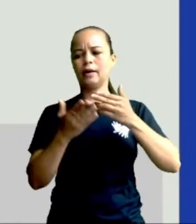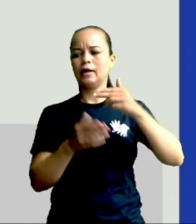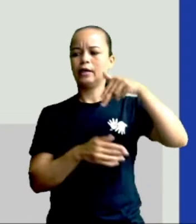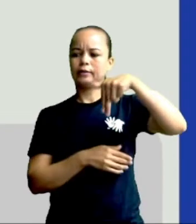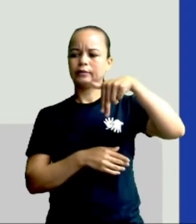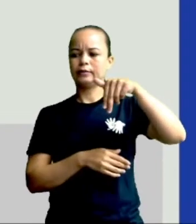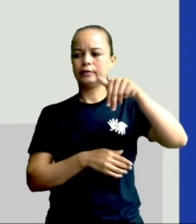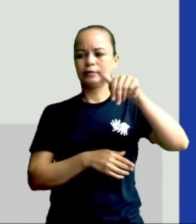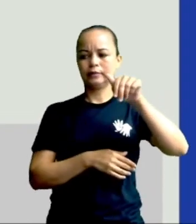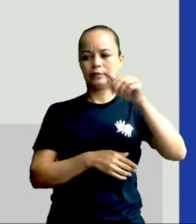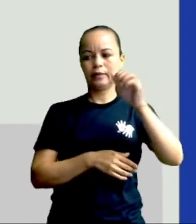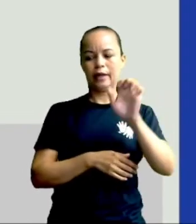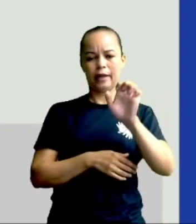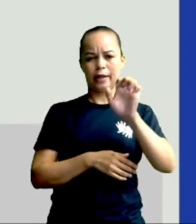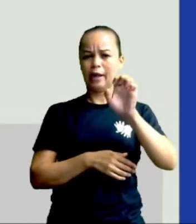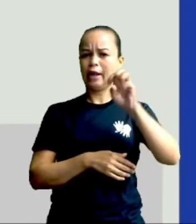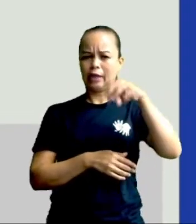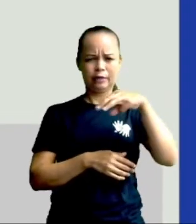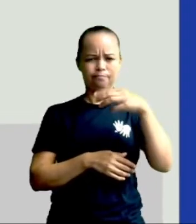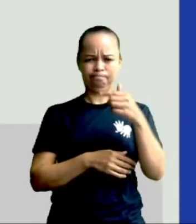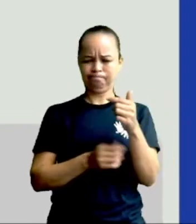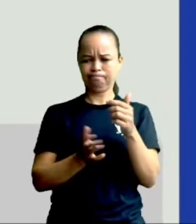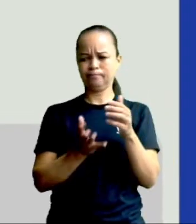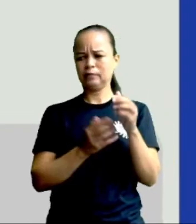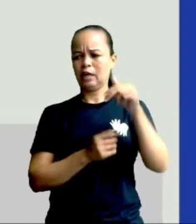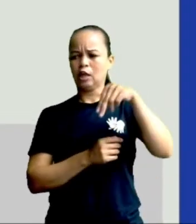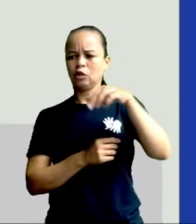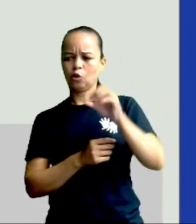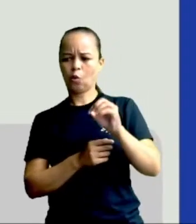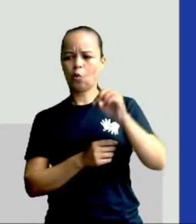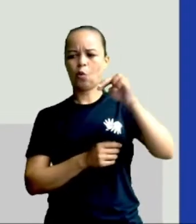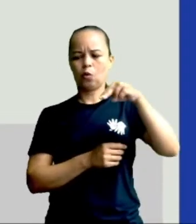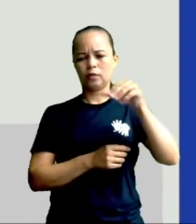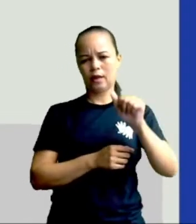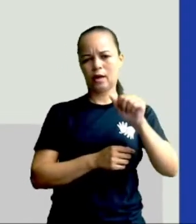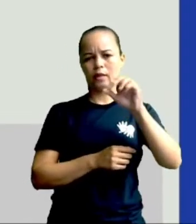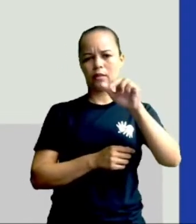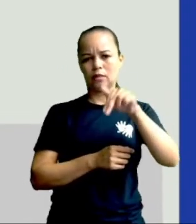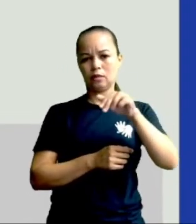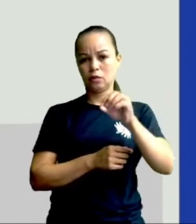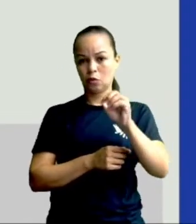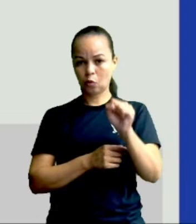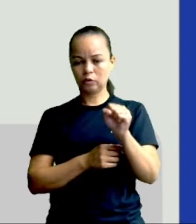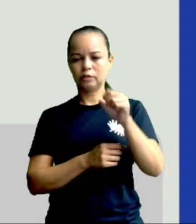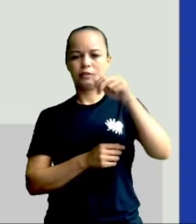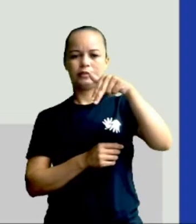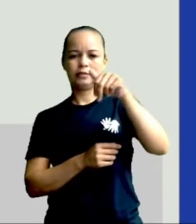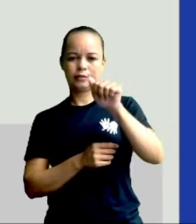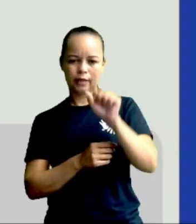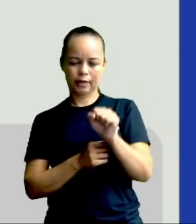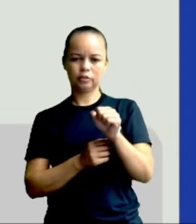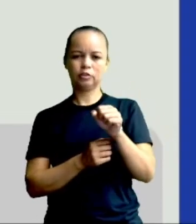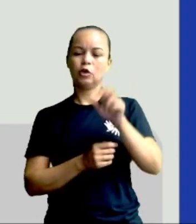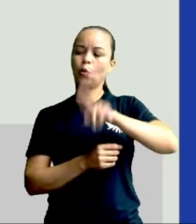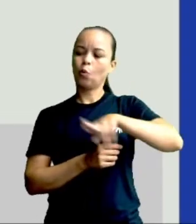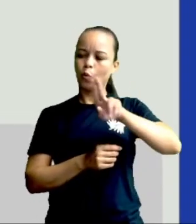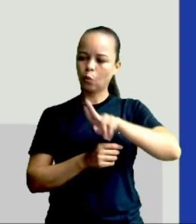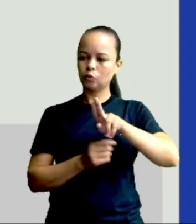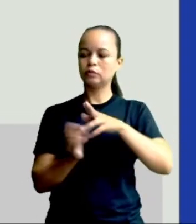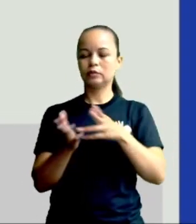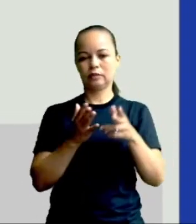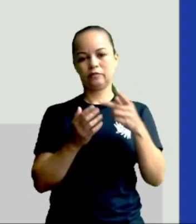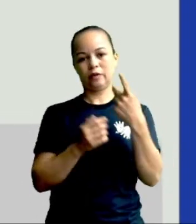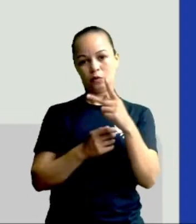mora nos ou mora nas ou seja com os verbos morar e exigir sempre vamos utilizar em